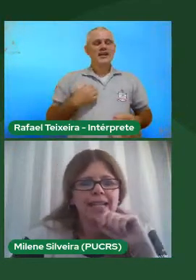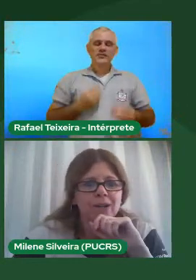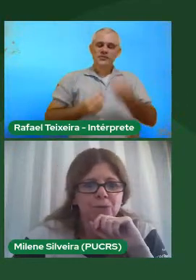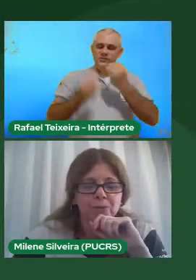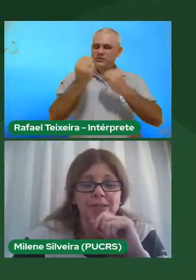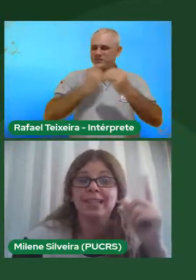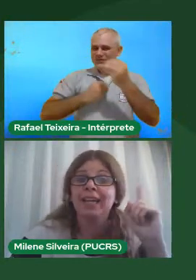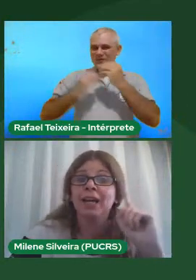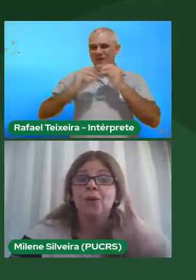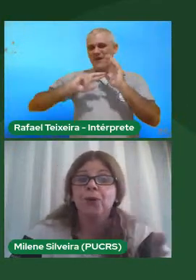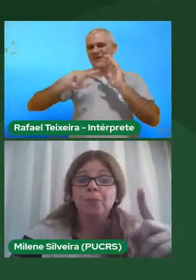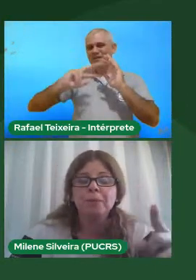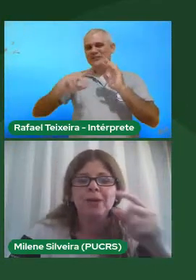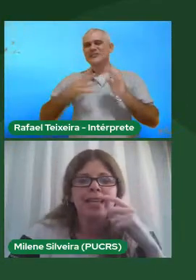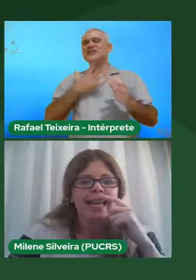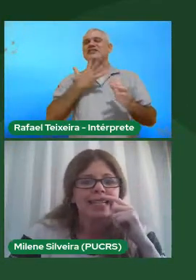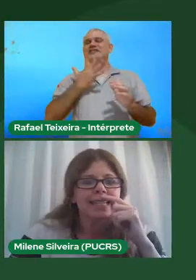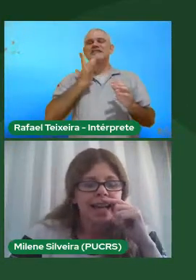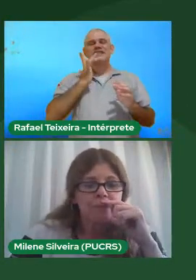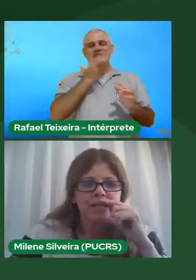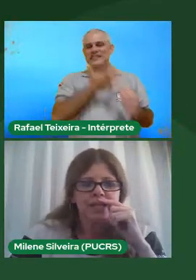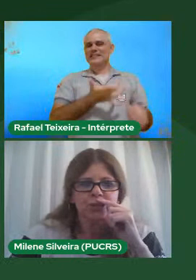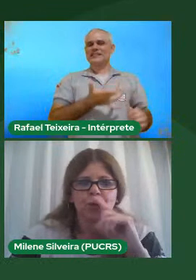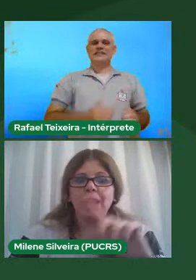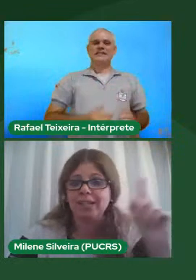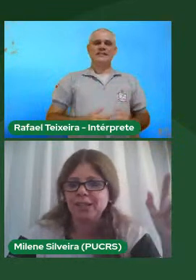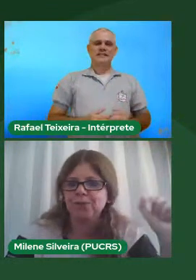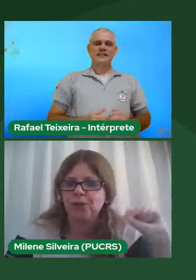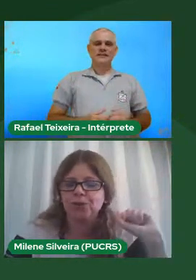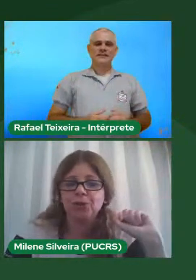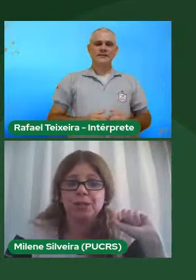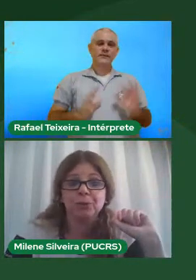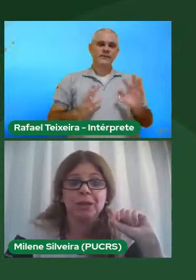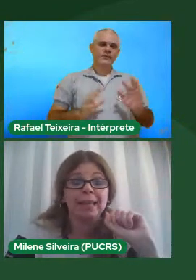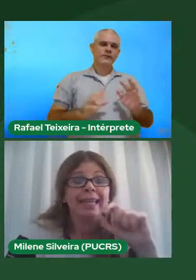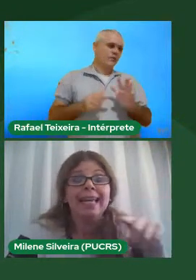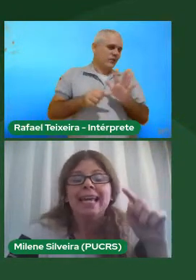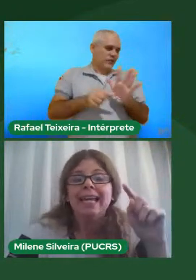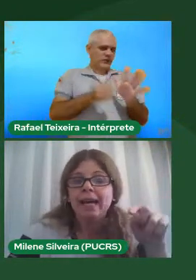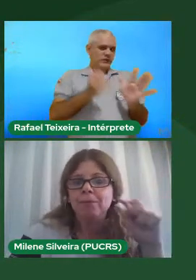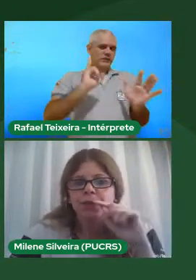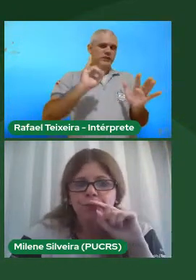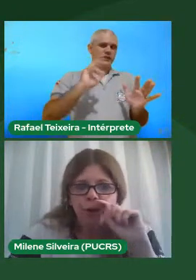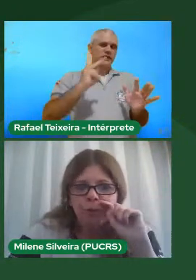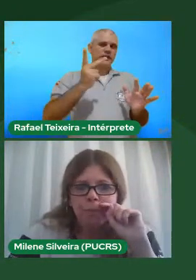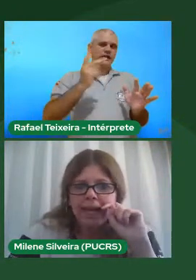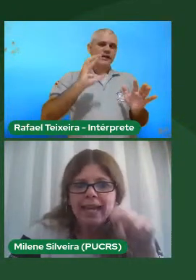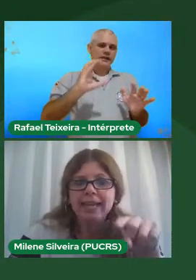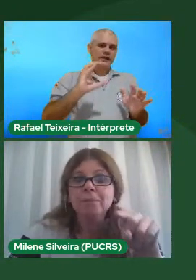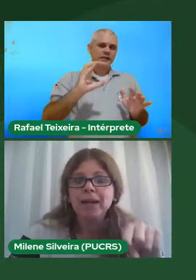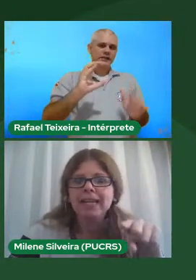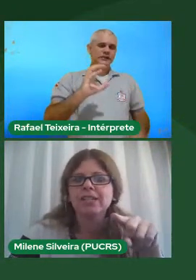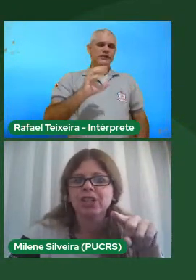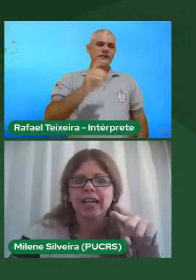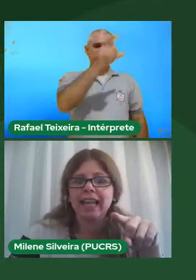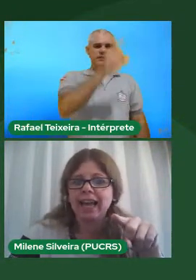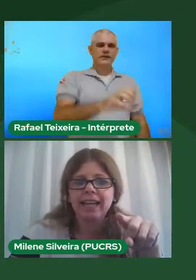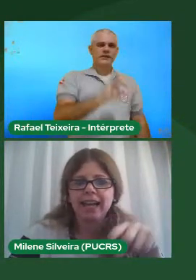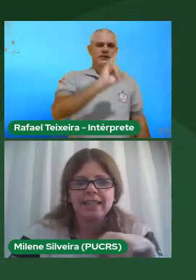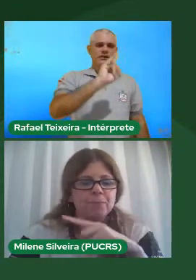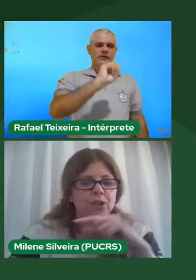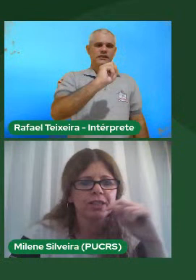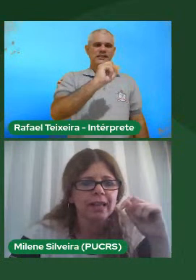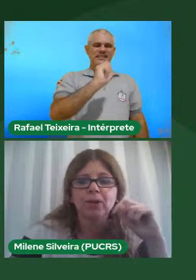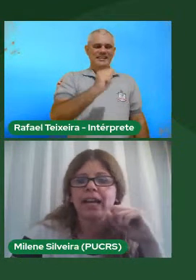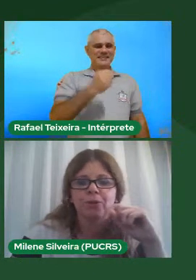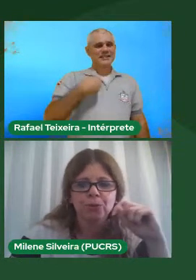final aparecem algumas. Foi o primeiro que a Isa apresentou. Ela disse que foi no de 2000 também. Lembro que foi um perrengue para a Isa chegar lá, né?